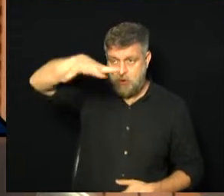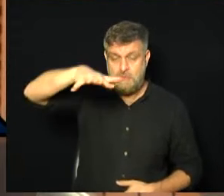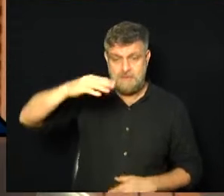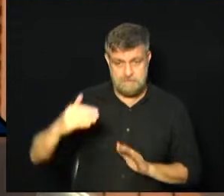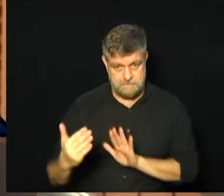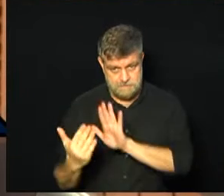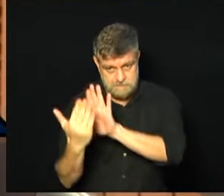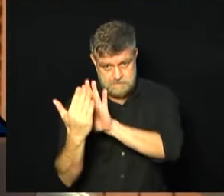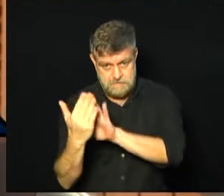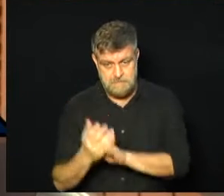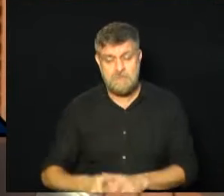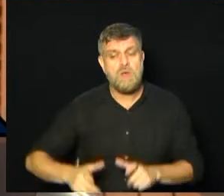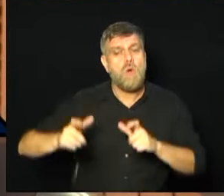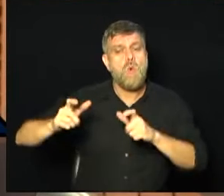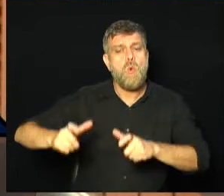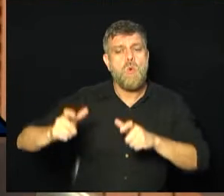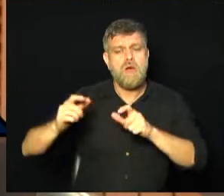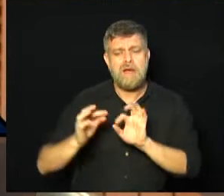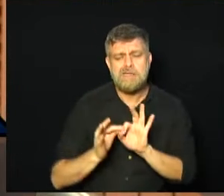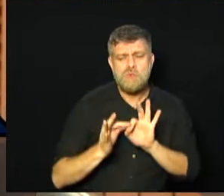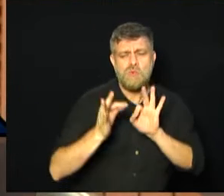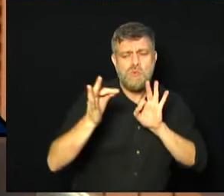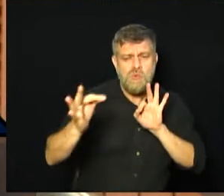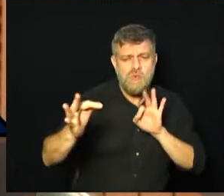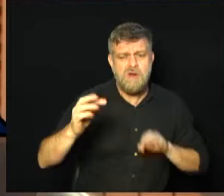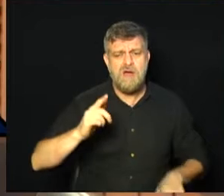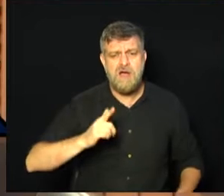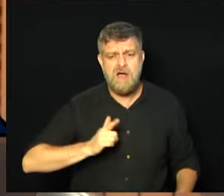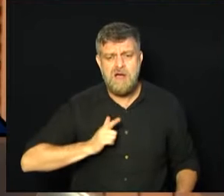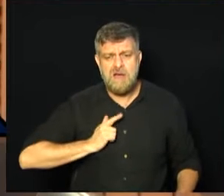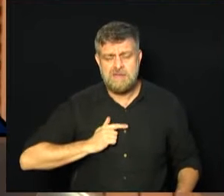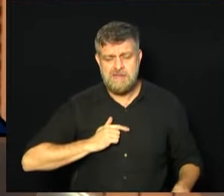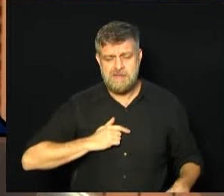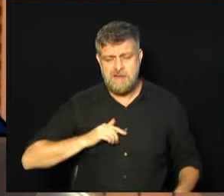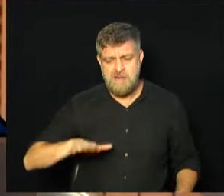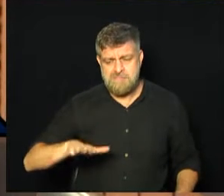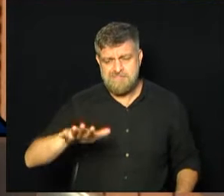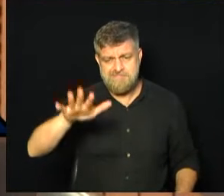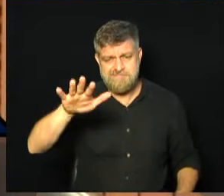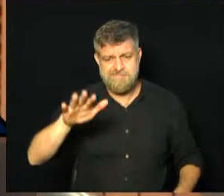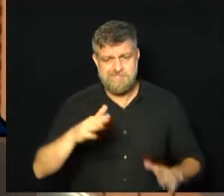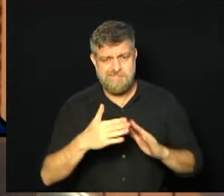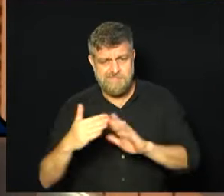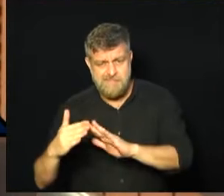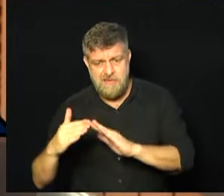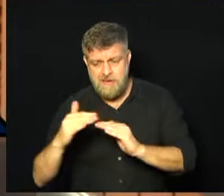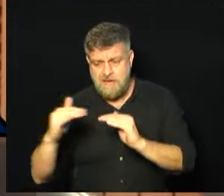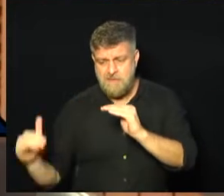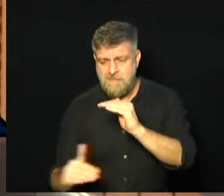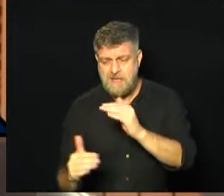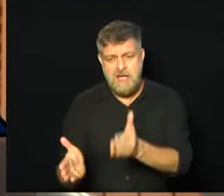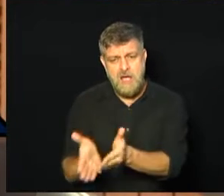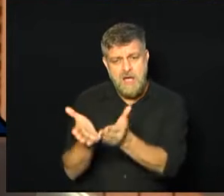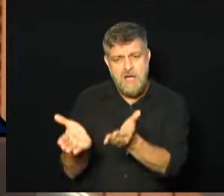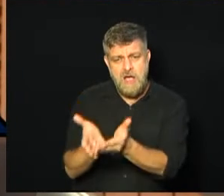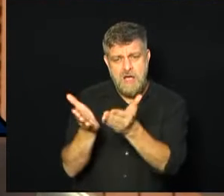região que, por ser uma região periférica, por ser uma região